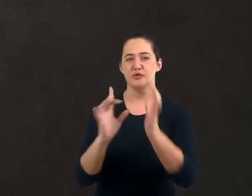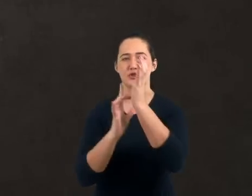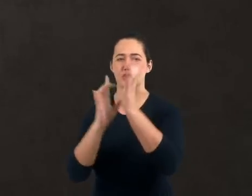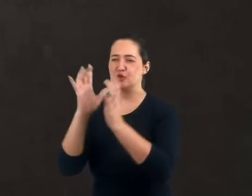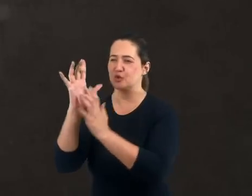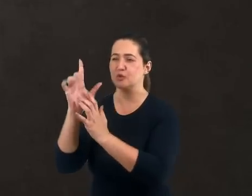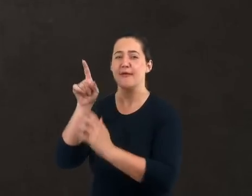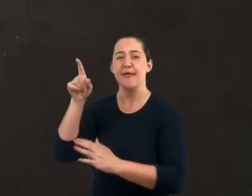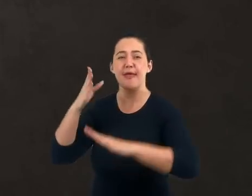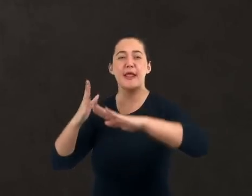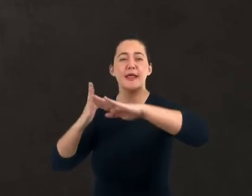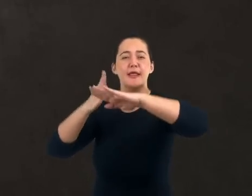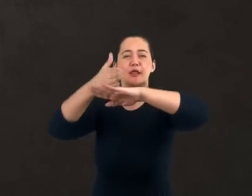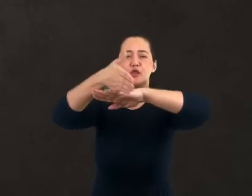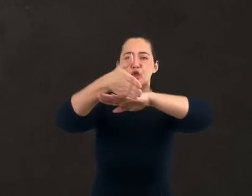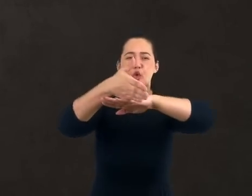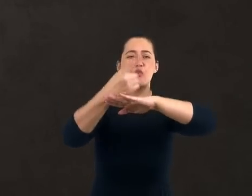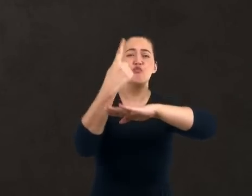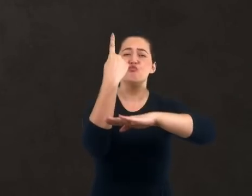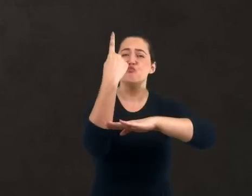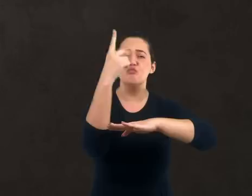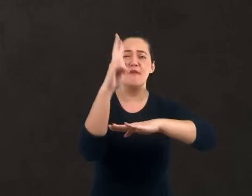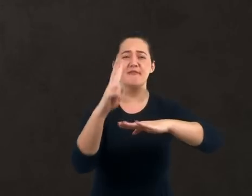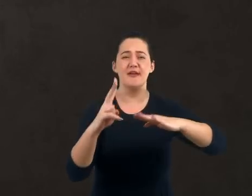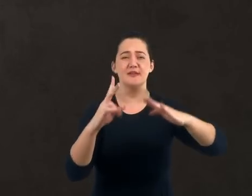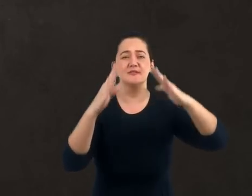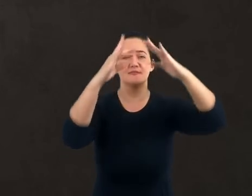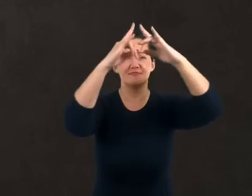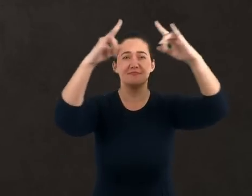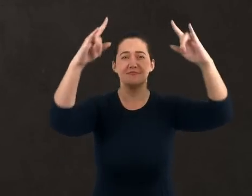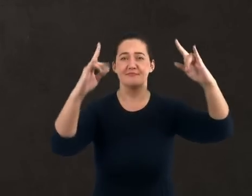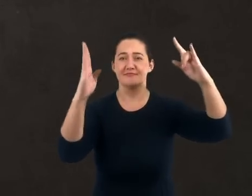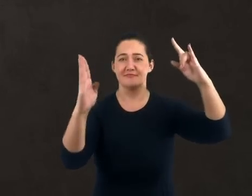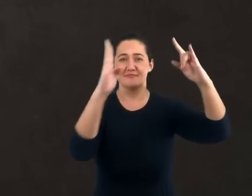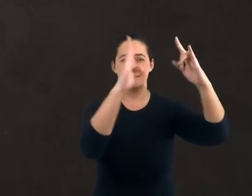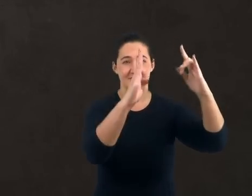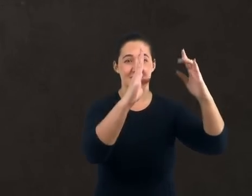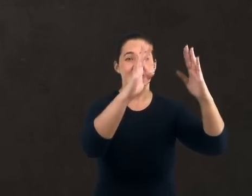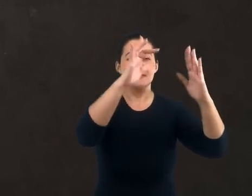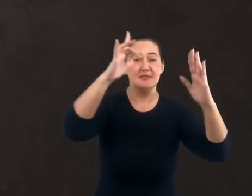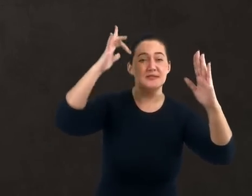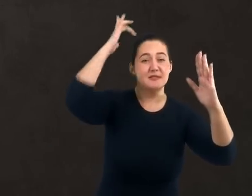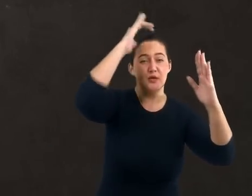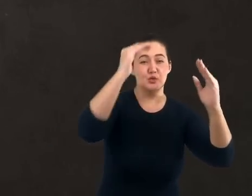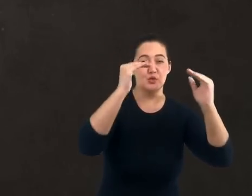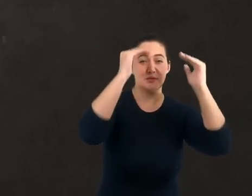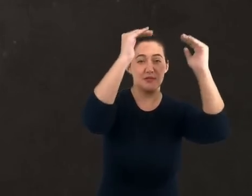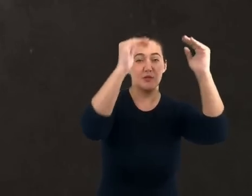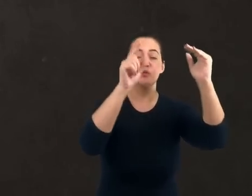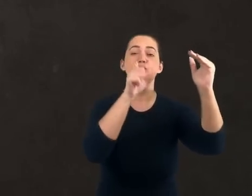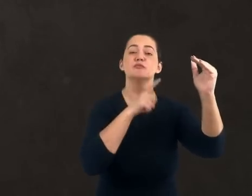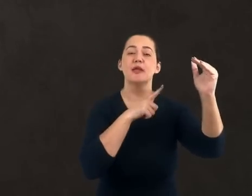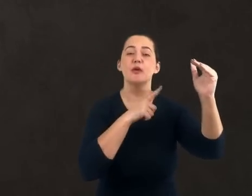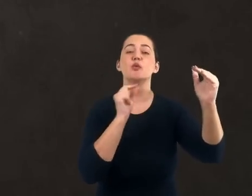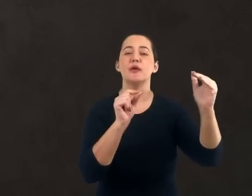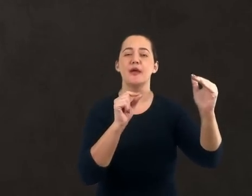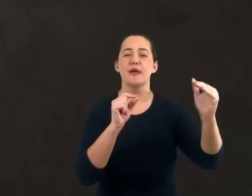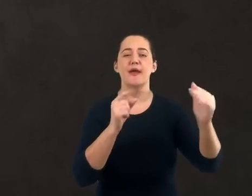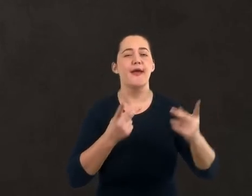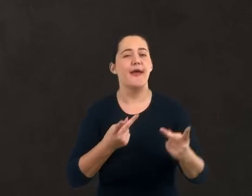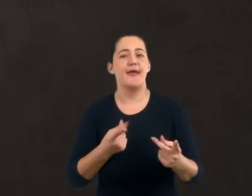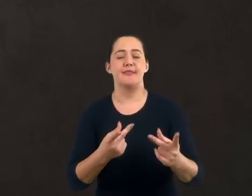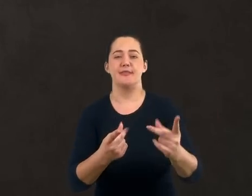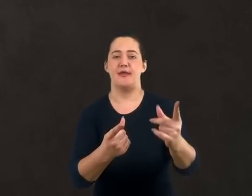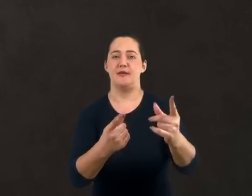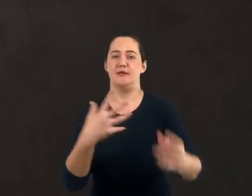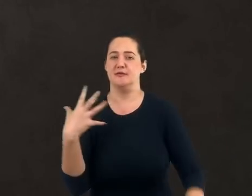Jesus, entrou uma vez por todas no Santo dos Santos, tendo obtido a eterna redenção. Hebreus